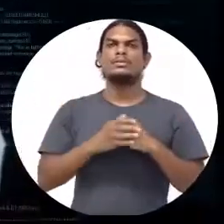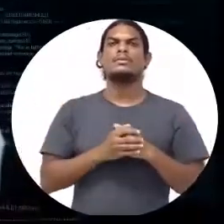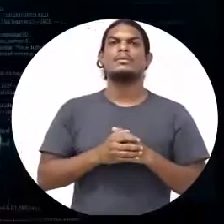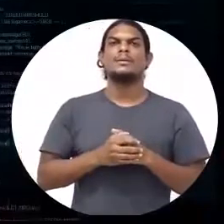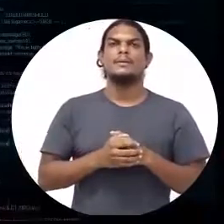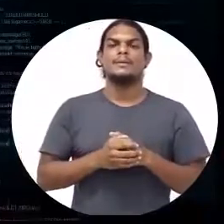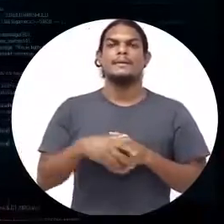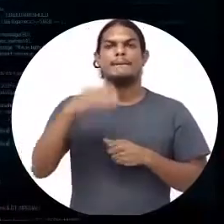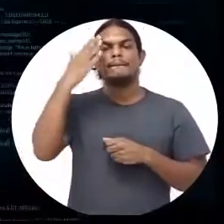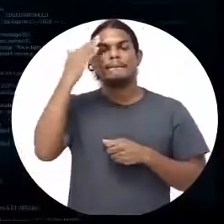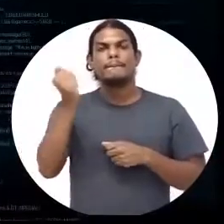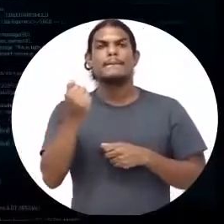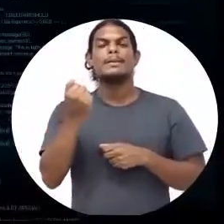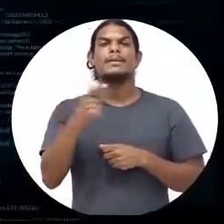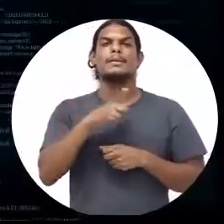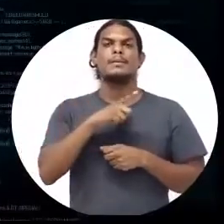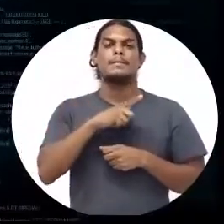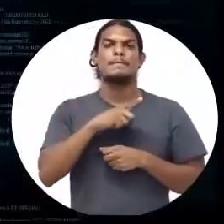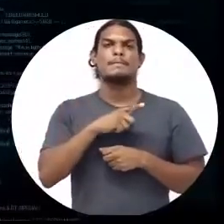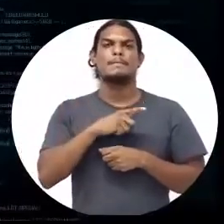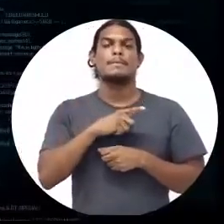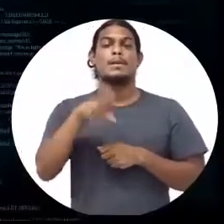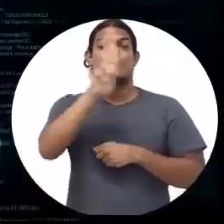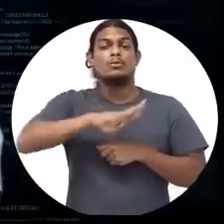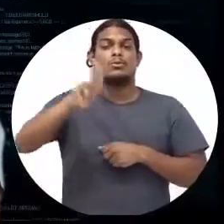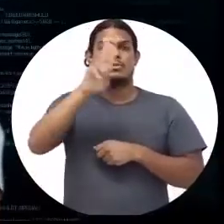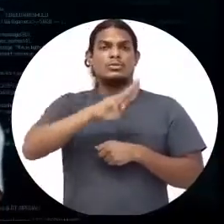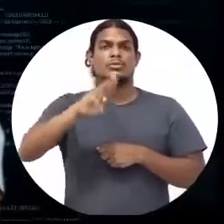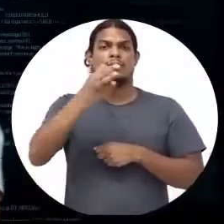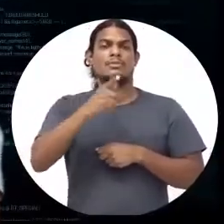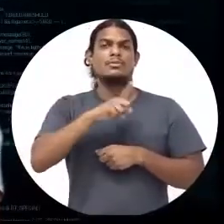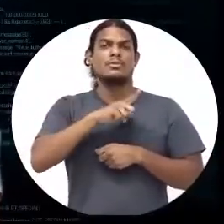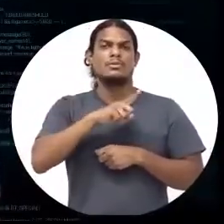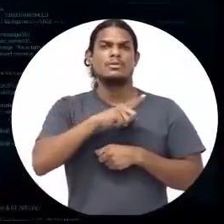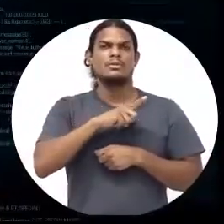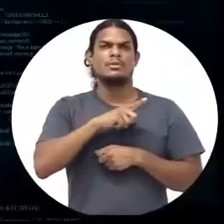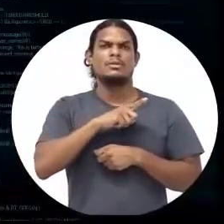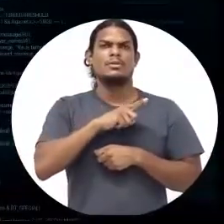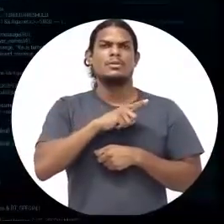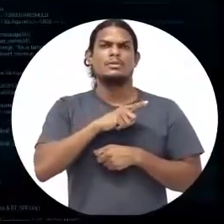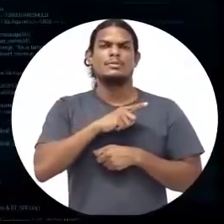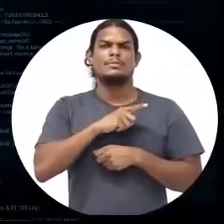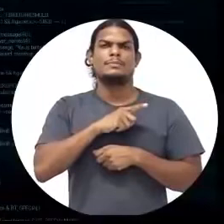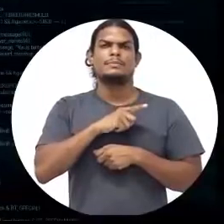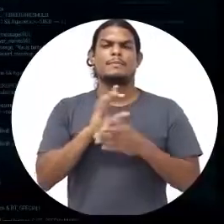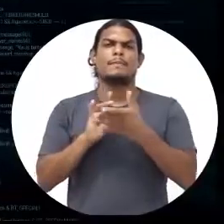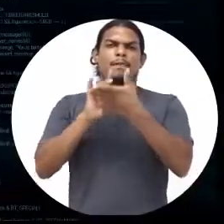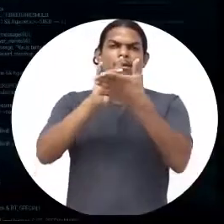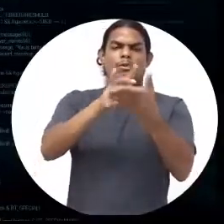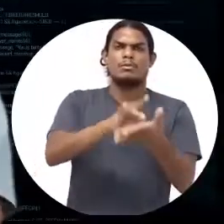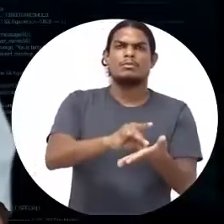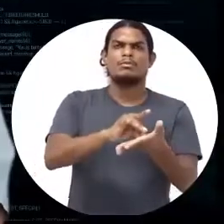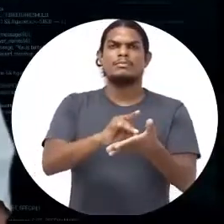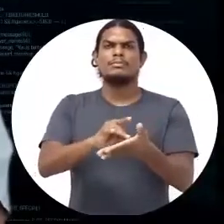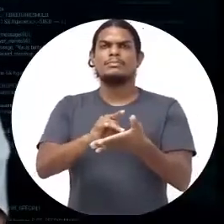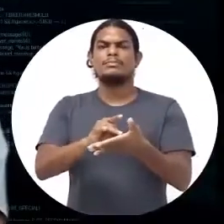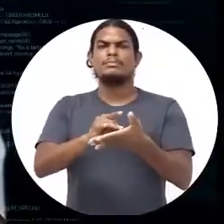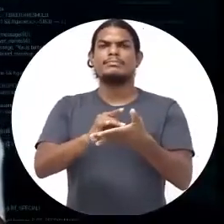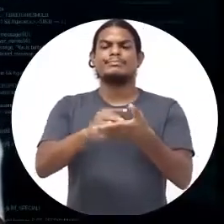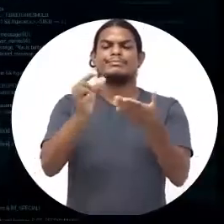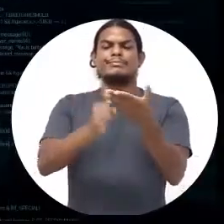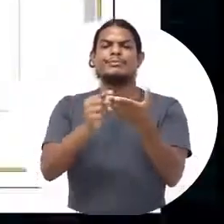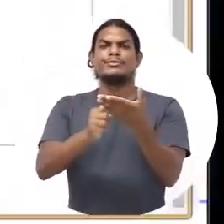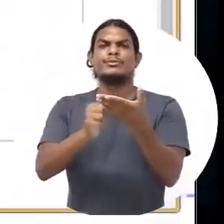que ele existe, mas ele é mais usado quando a gente tem uma aplicação no servidor que vai interpretar